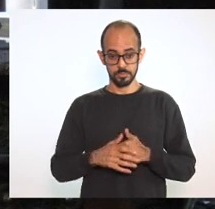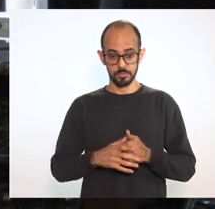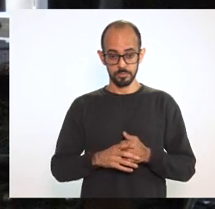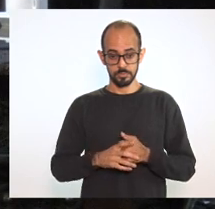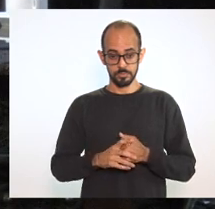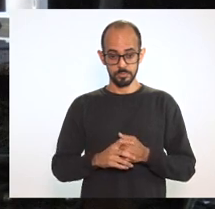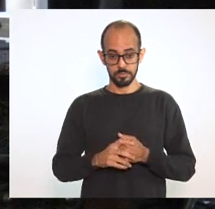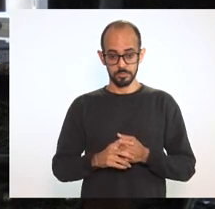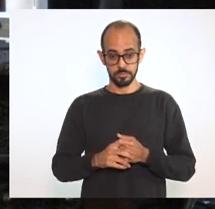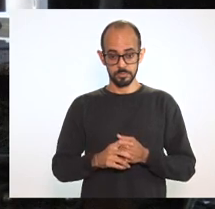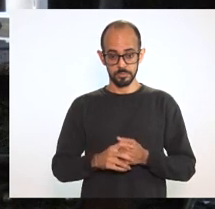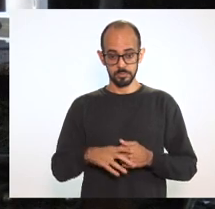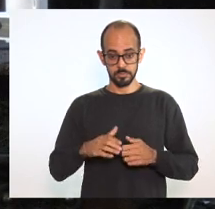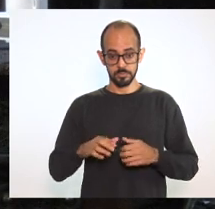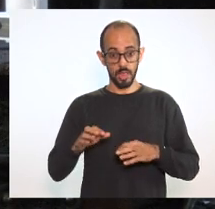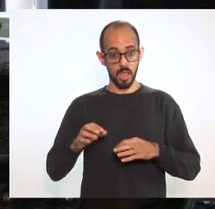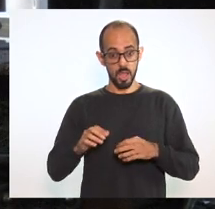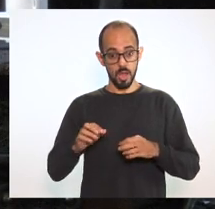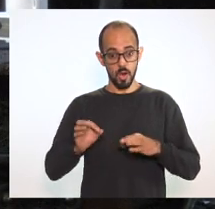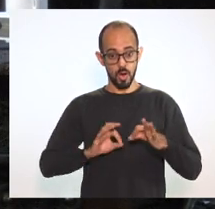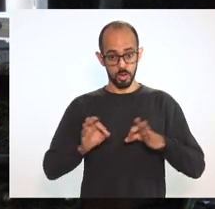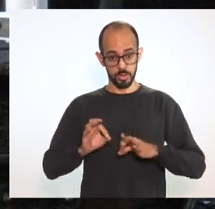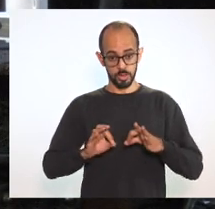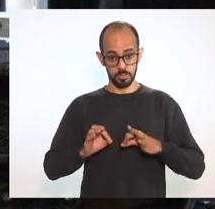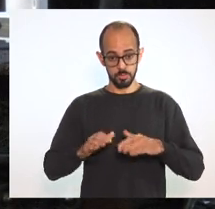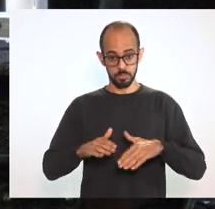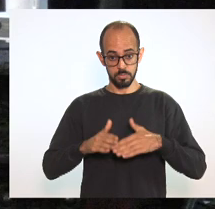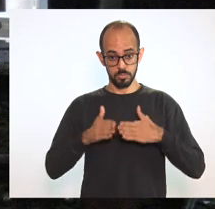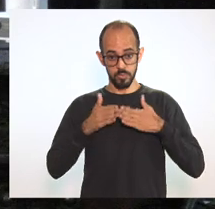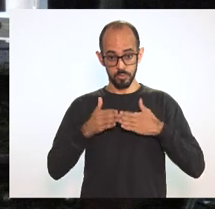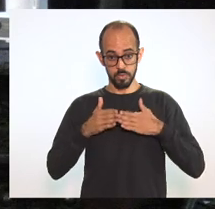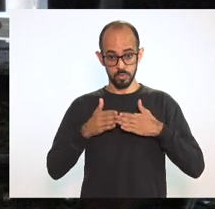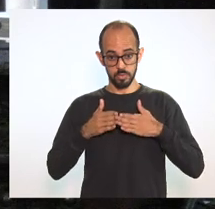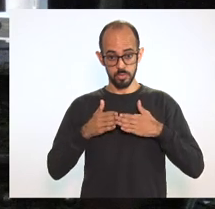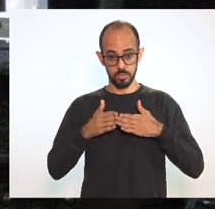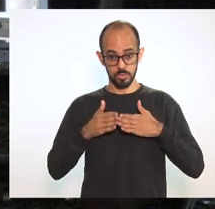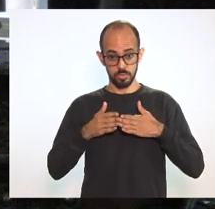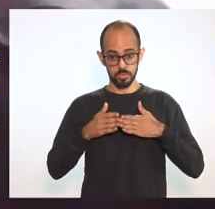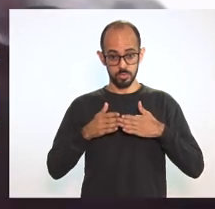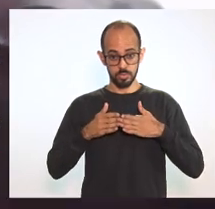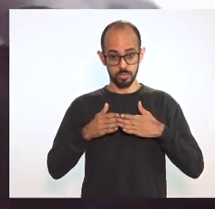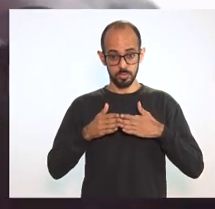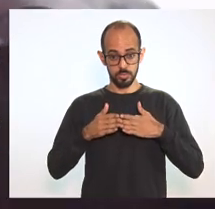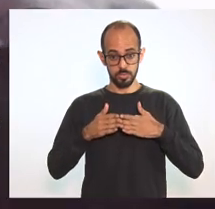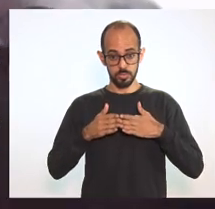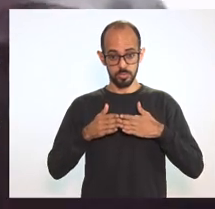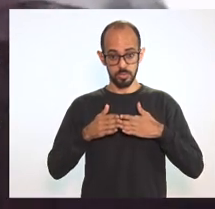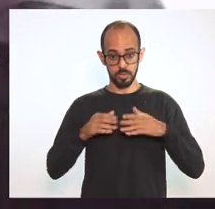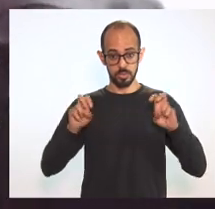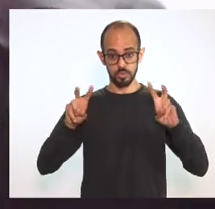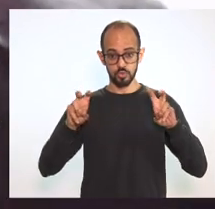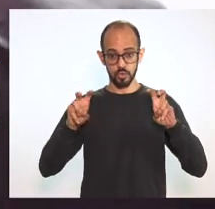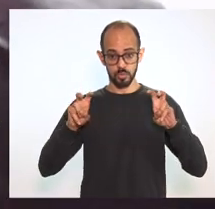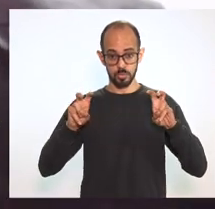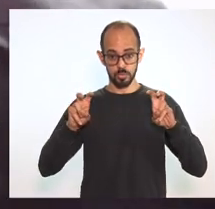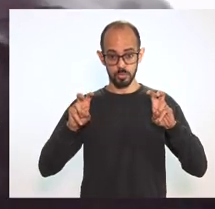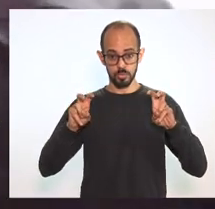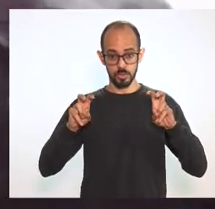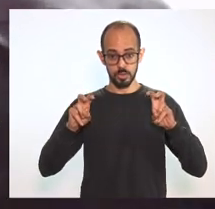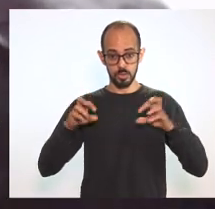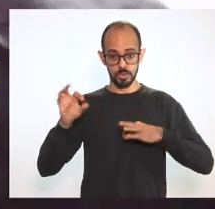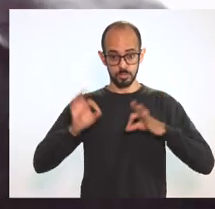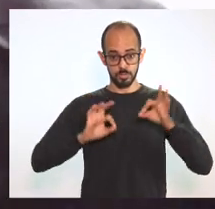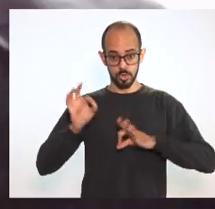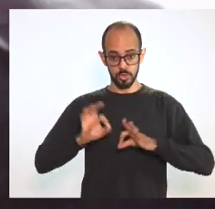é a questão de ordem. Qual é a questão de ordem, deputado Pedro? É a respeito desse projeto, né, que uma demanda